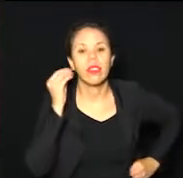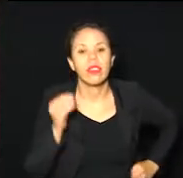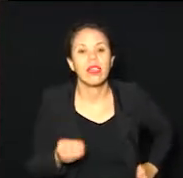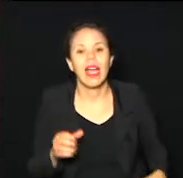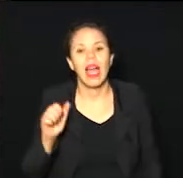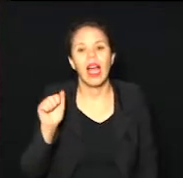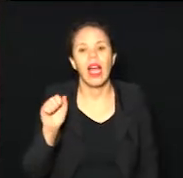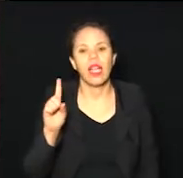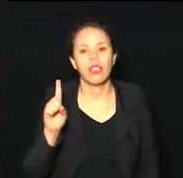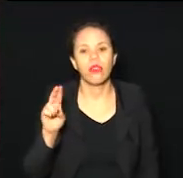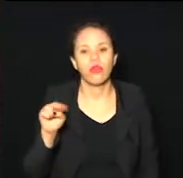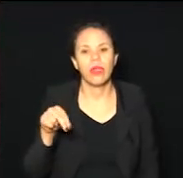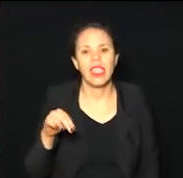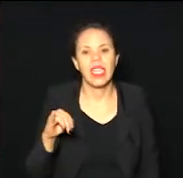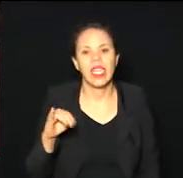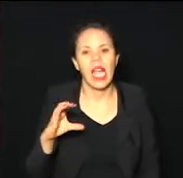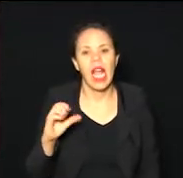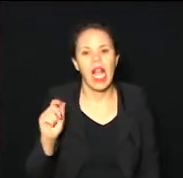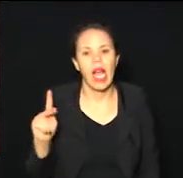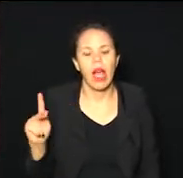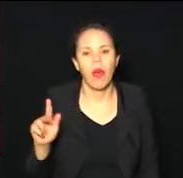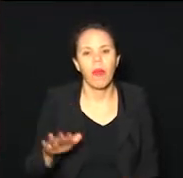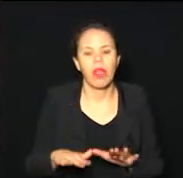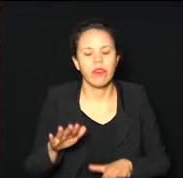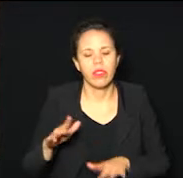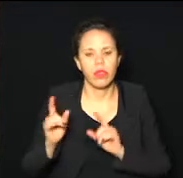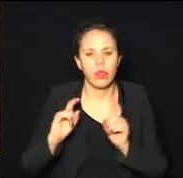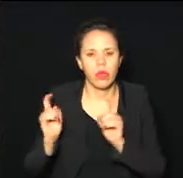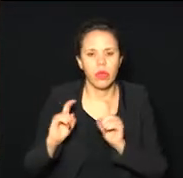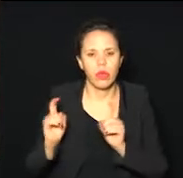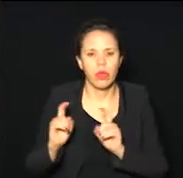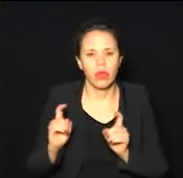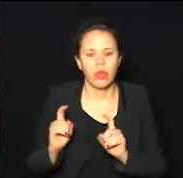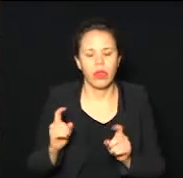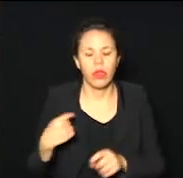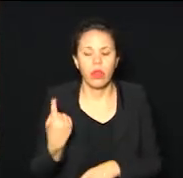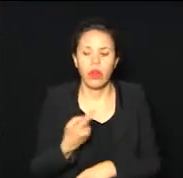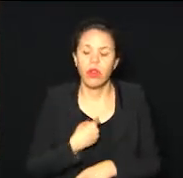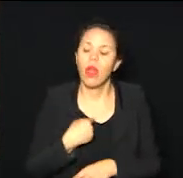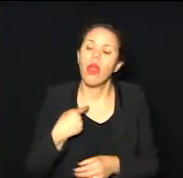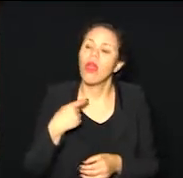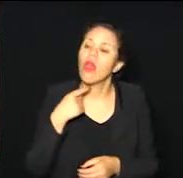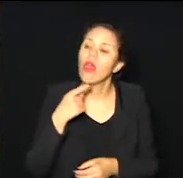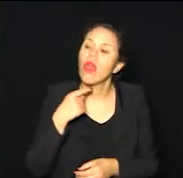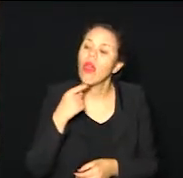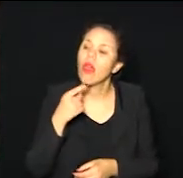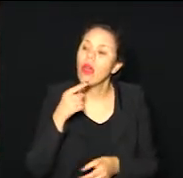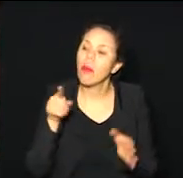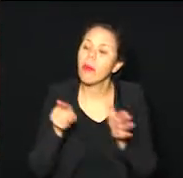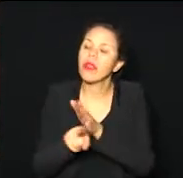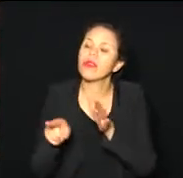Unicamp, até mesmo numa reunião do Consul, nós questionamos a reitoria com relação a isso, por que não